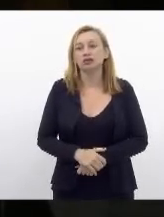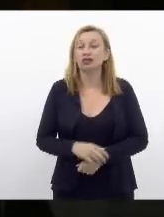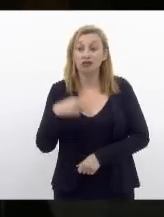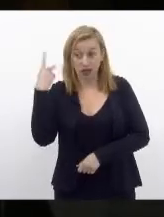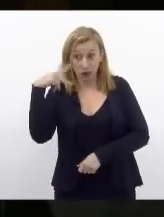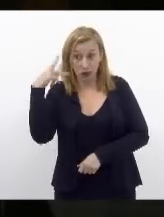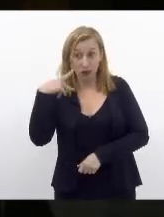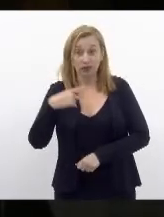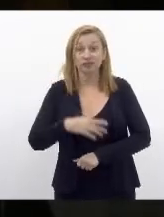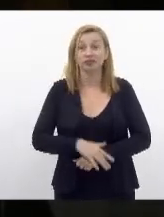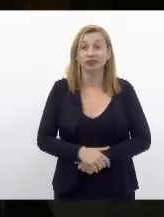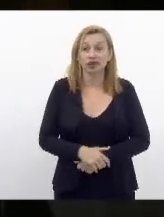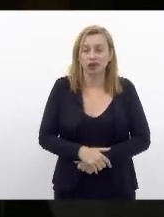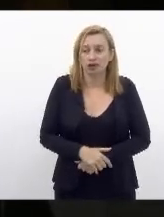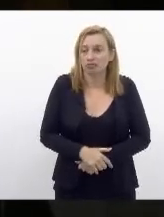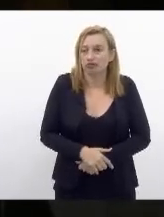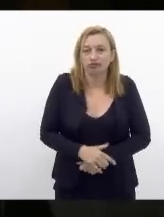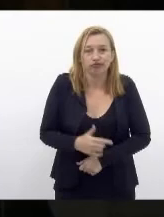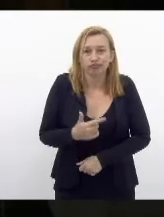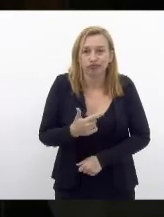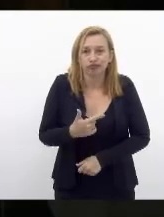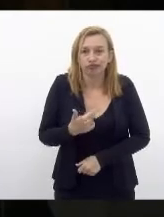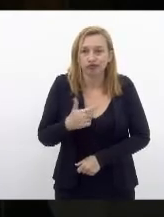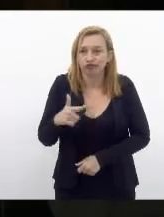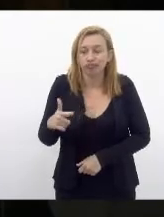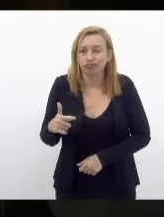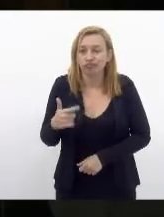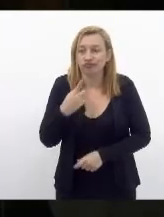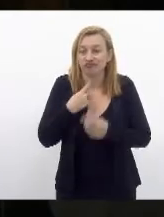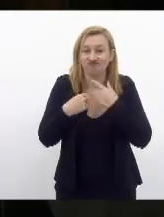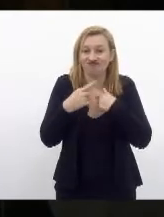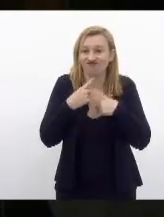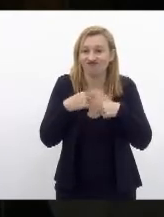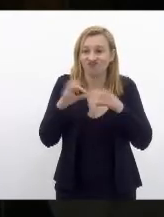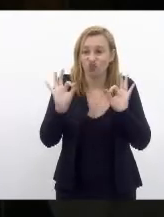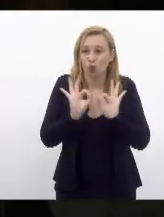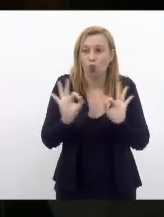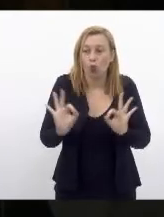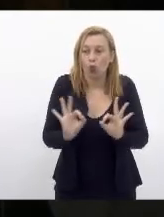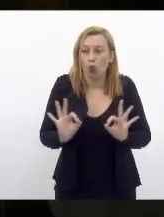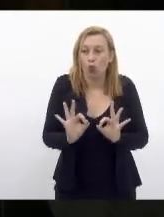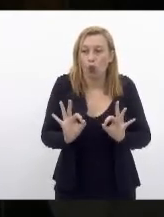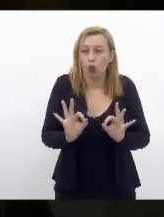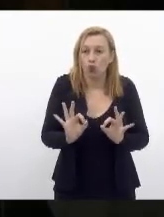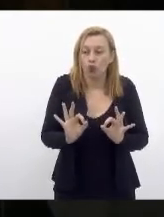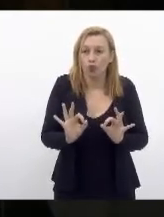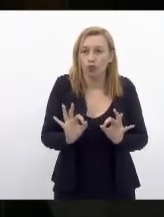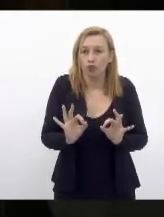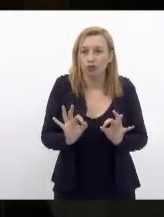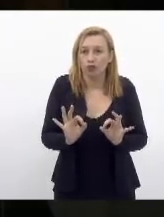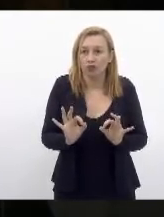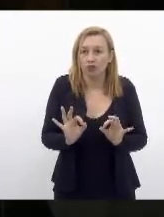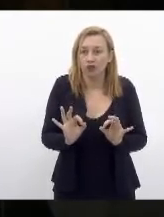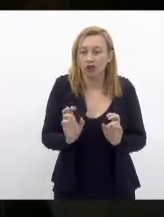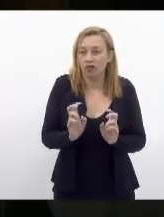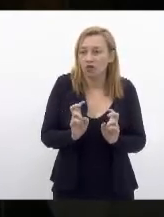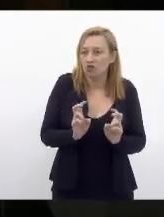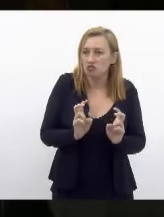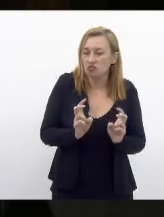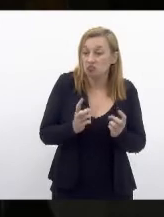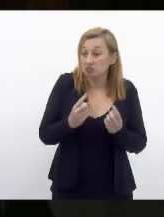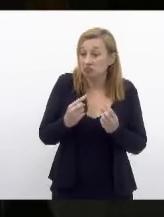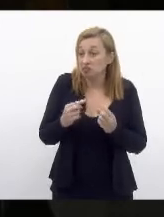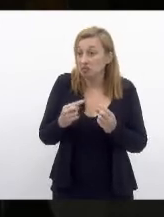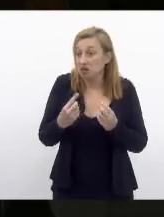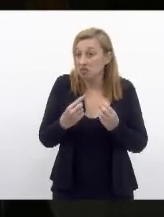Vereador, eu não tenho intuito nenhum de criar uma divergência com o senhor ou com a casa, nós